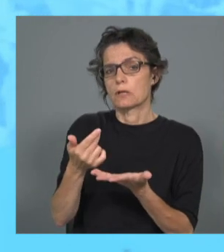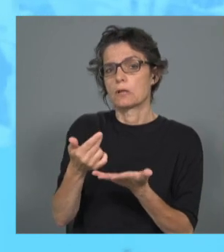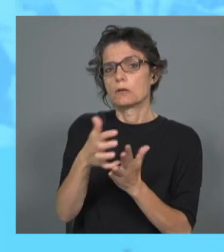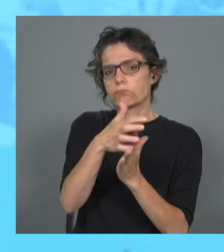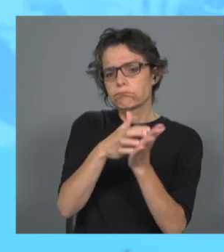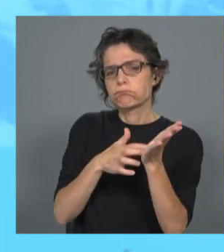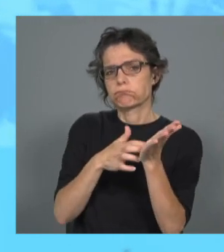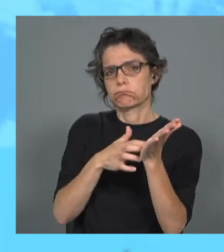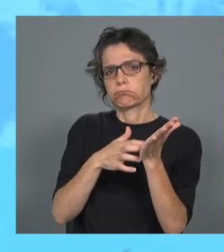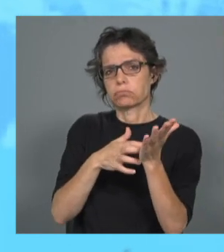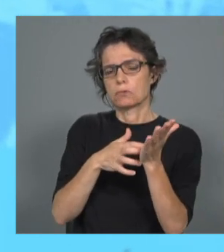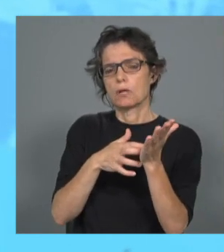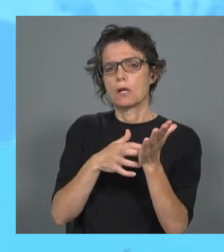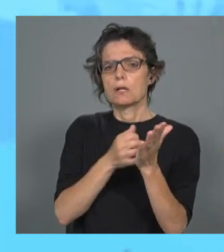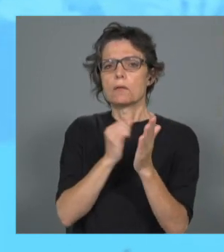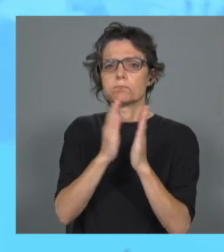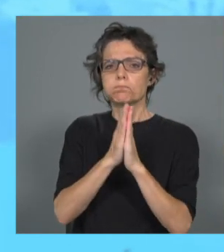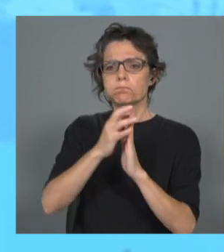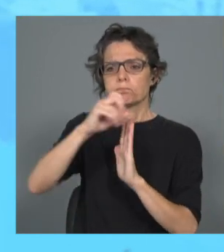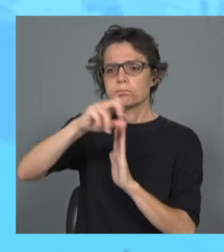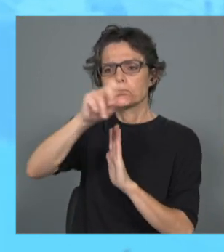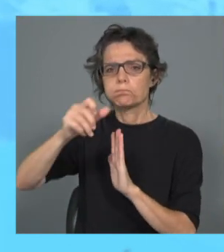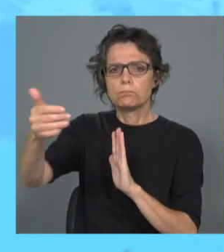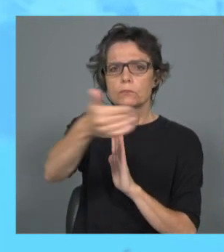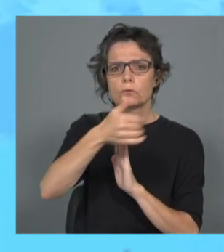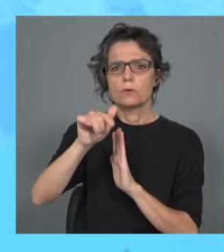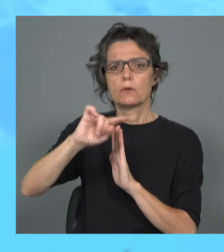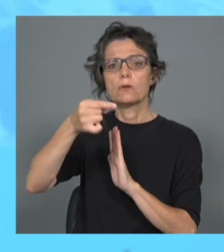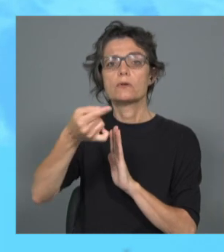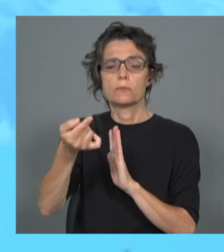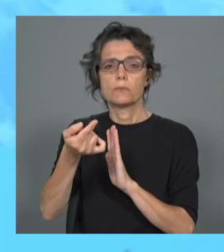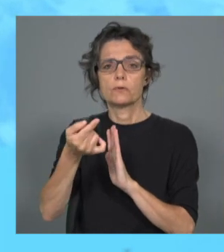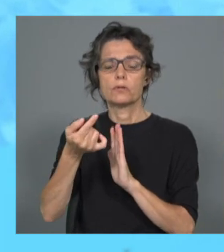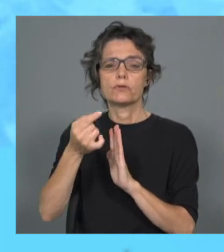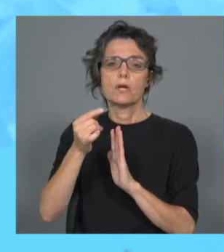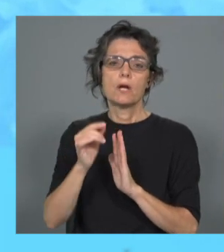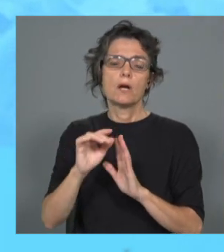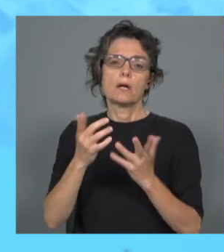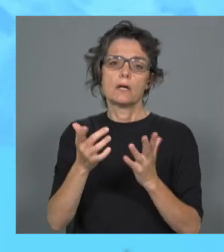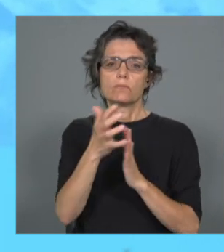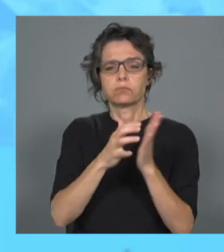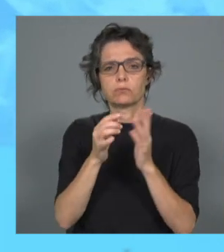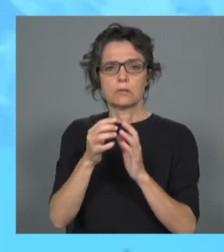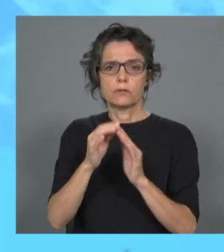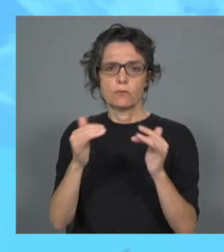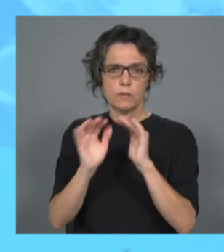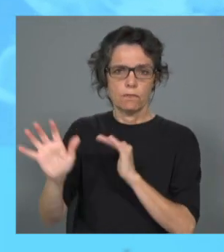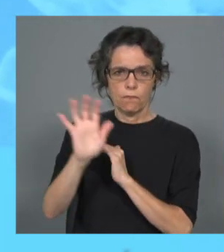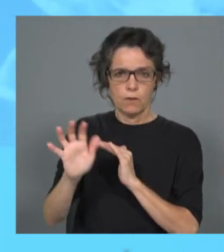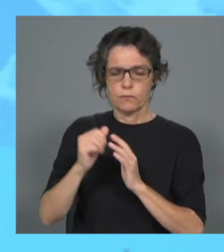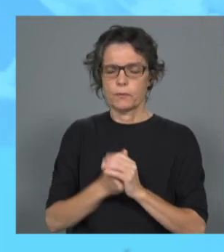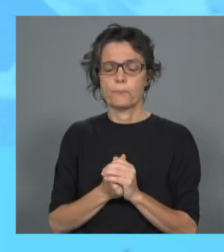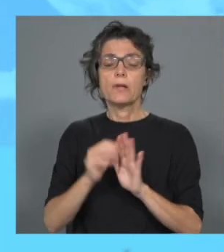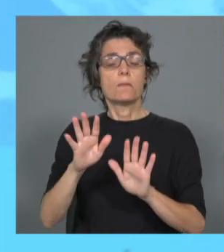sínteses diocesanas, que ainda não estão praticamente divulgadas, e depois a síntese nacional. De qualquer forma, há um dado